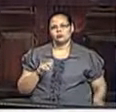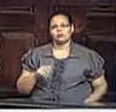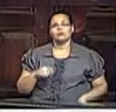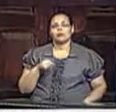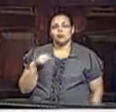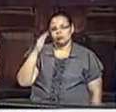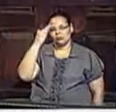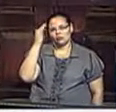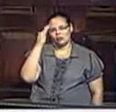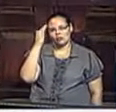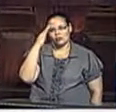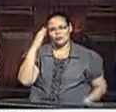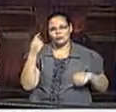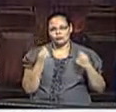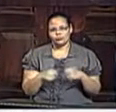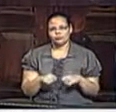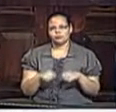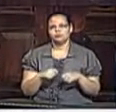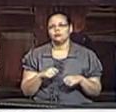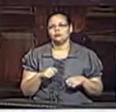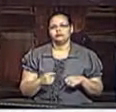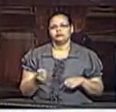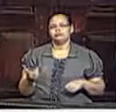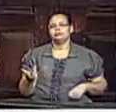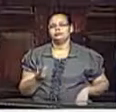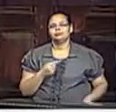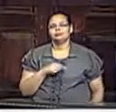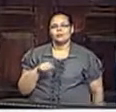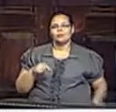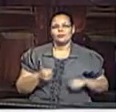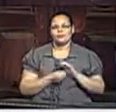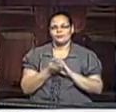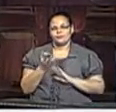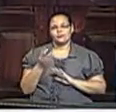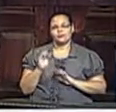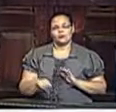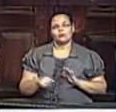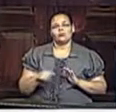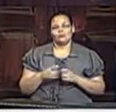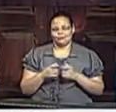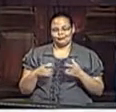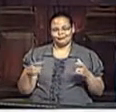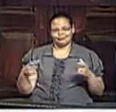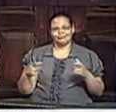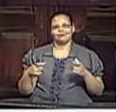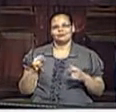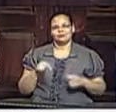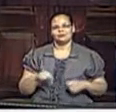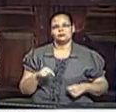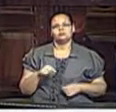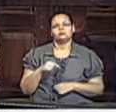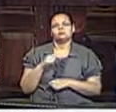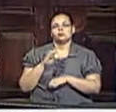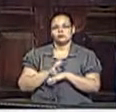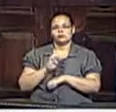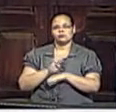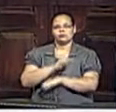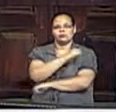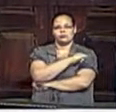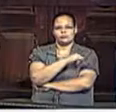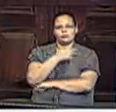empreende, com possibilidades inúmeras, com vistas à retomada do crescimento. Nós aqui no Estado do Rio de Janeiro teremos